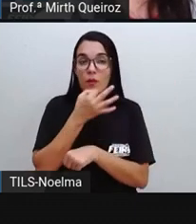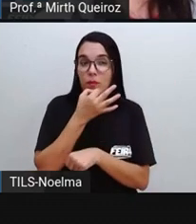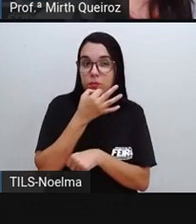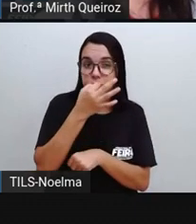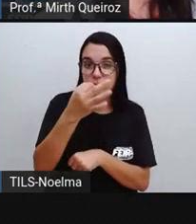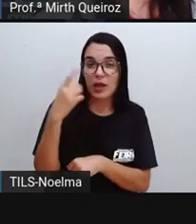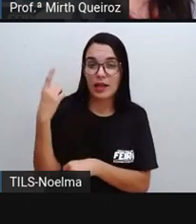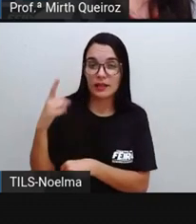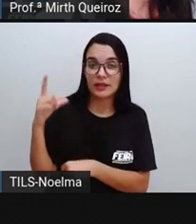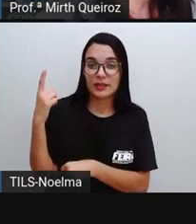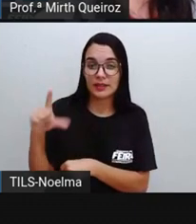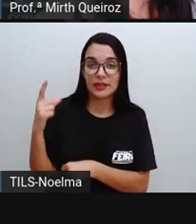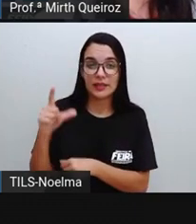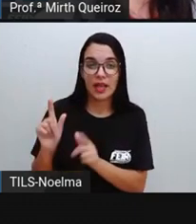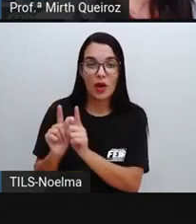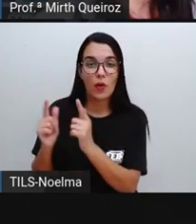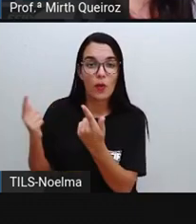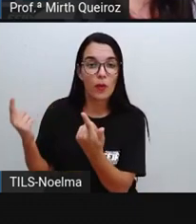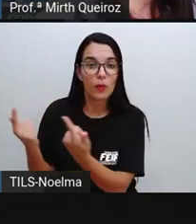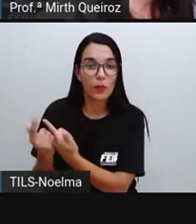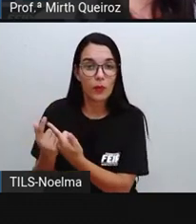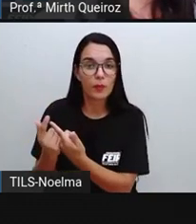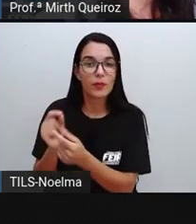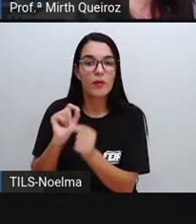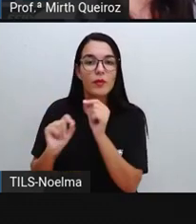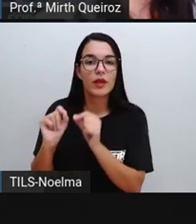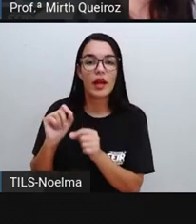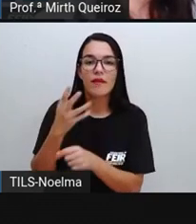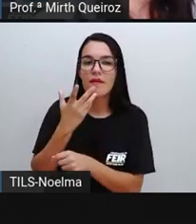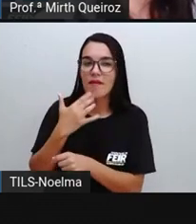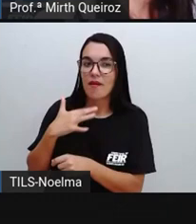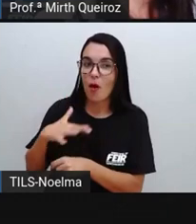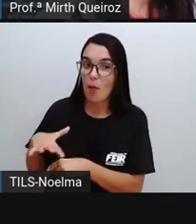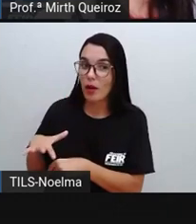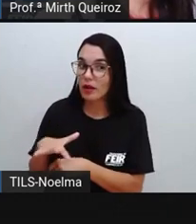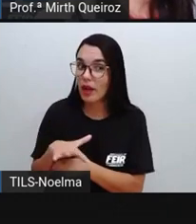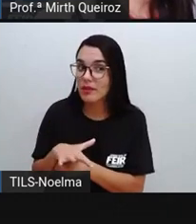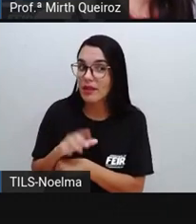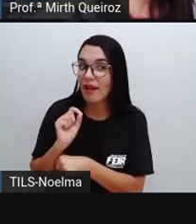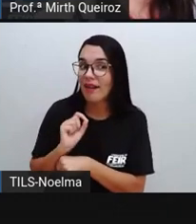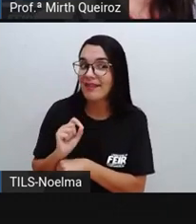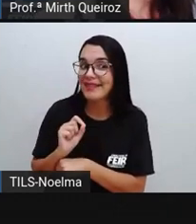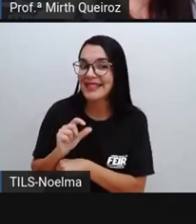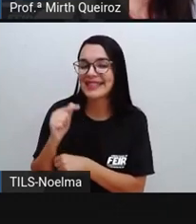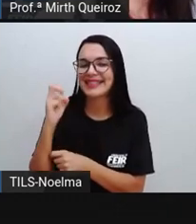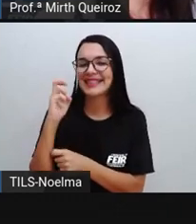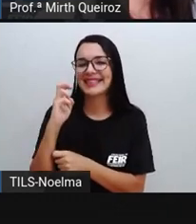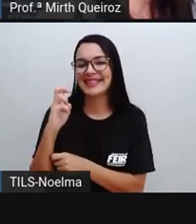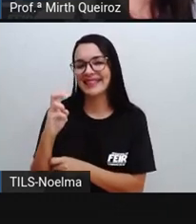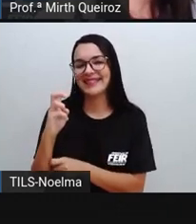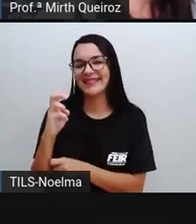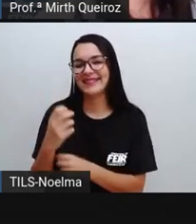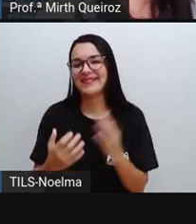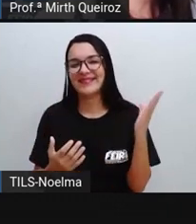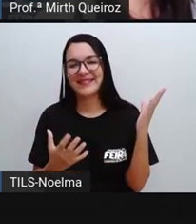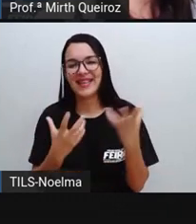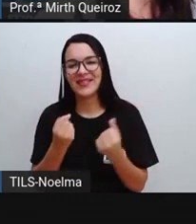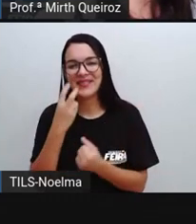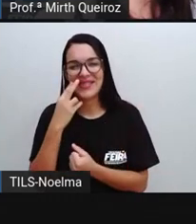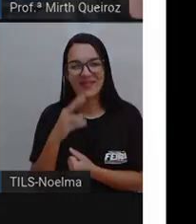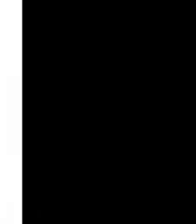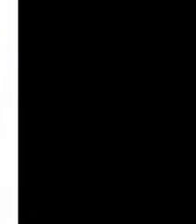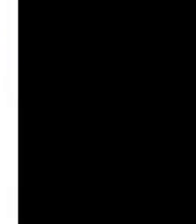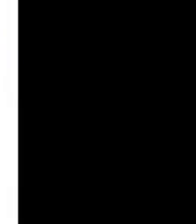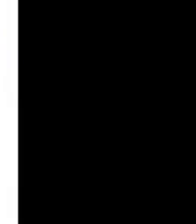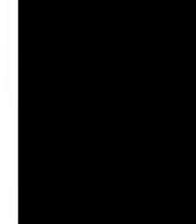indicação literária em grupo feito aí por uma criança. Por uma criança não, né? Por 5 crianças. Vamos lá?